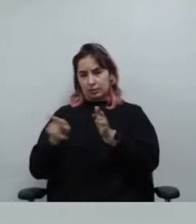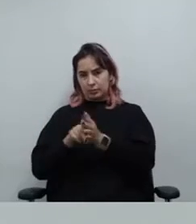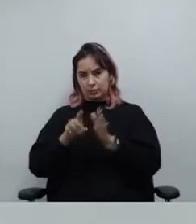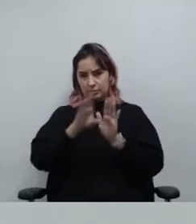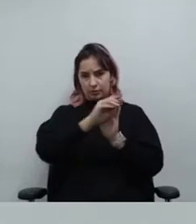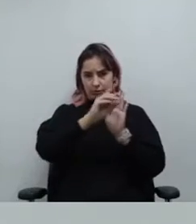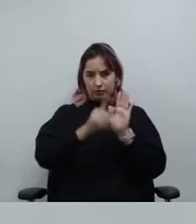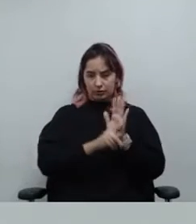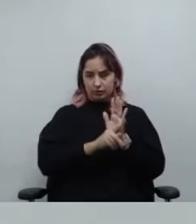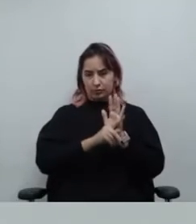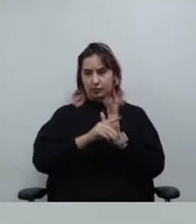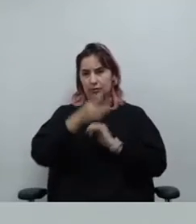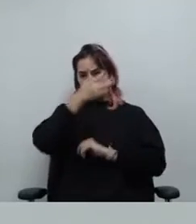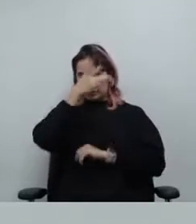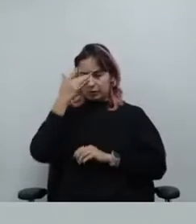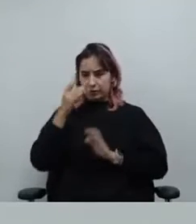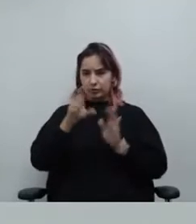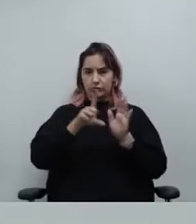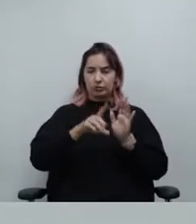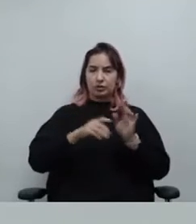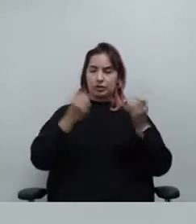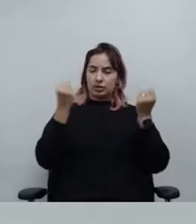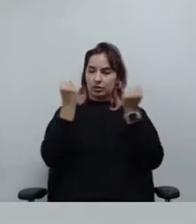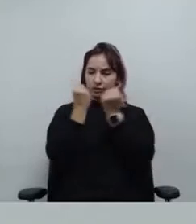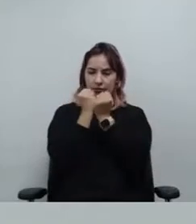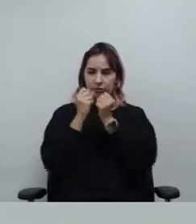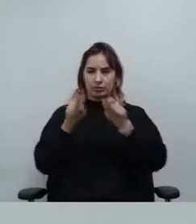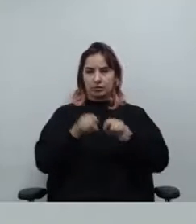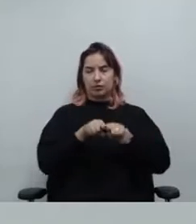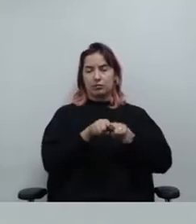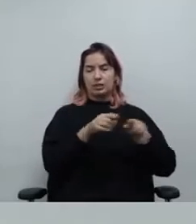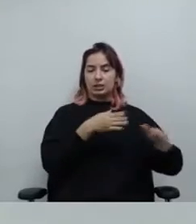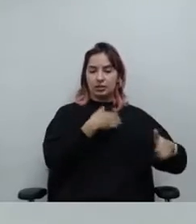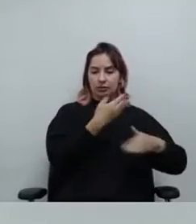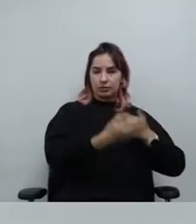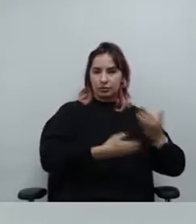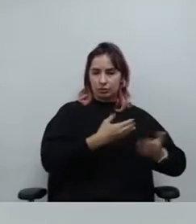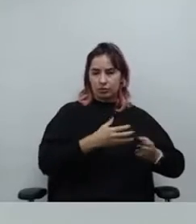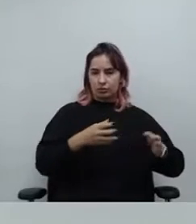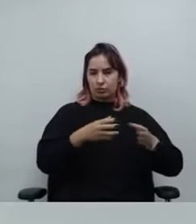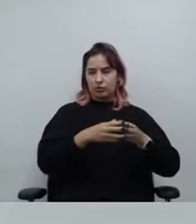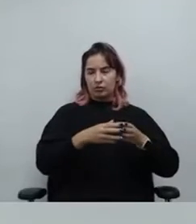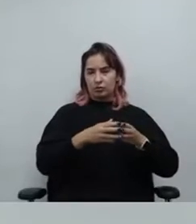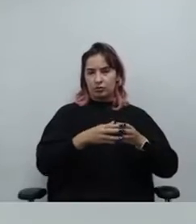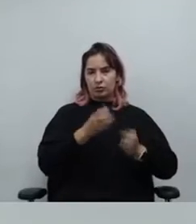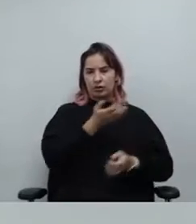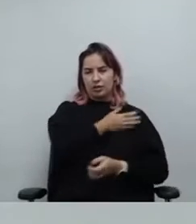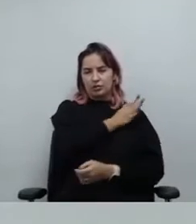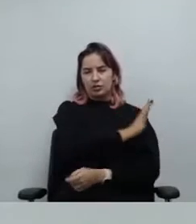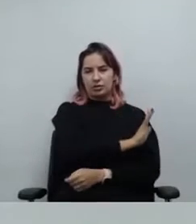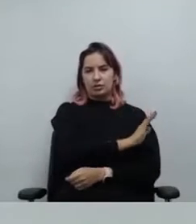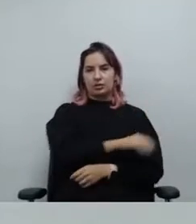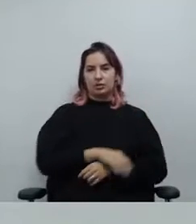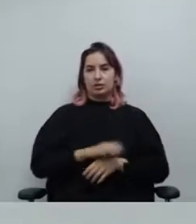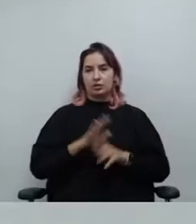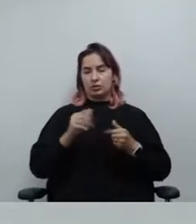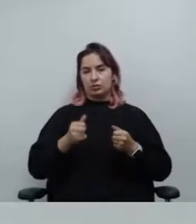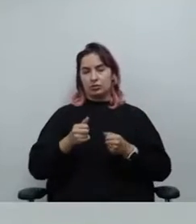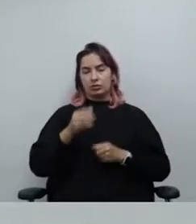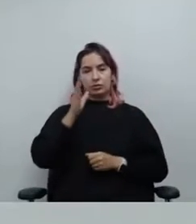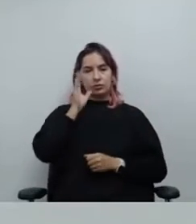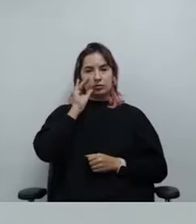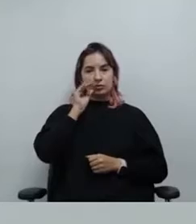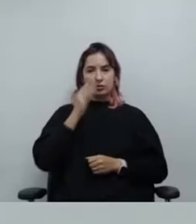Defensoria Pública, de defensores, defensoras, de servidores, servidoras, do coletivo antirracista, de servidores e servidoras